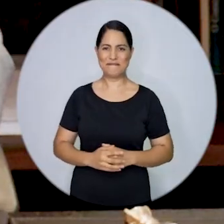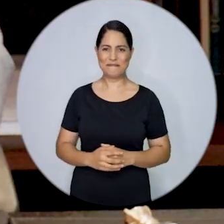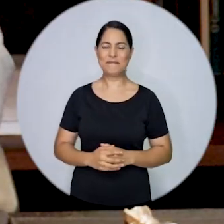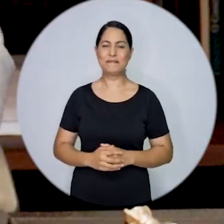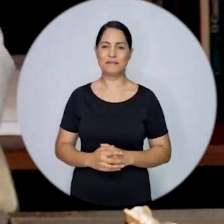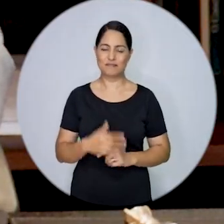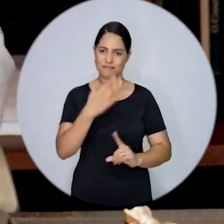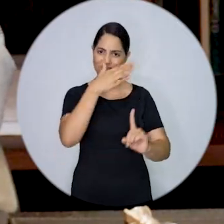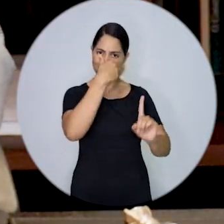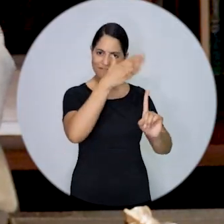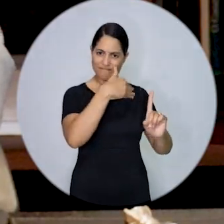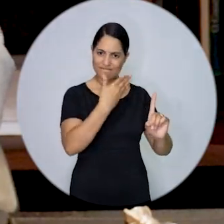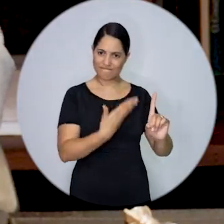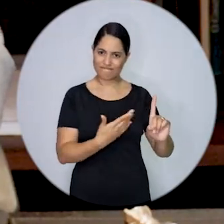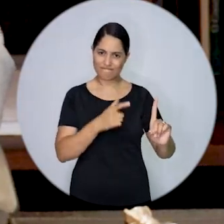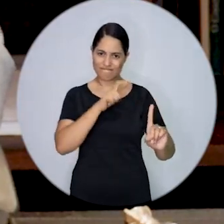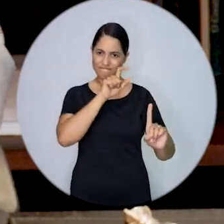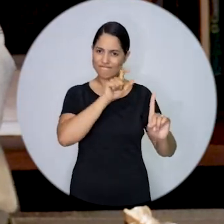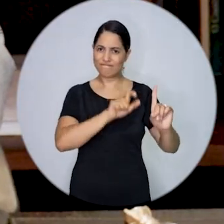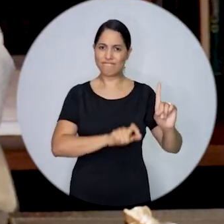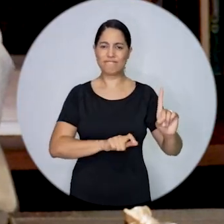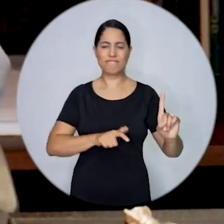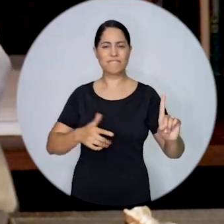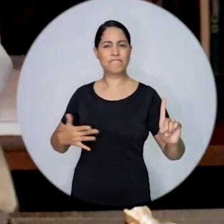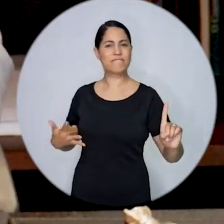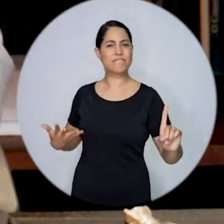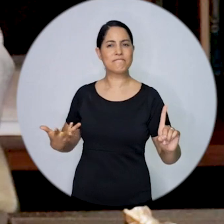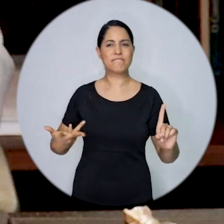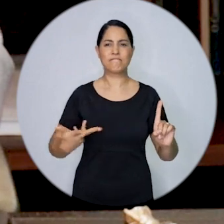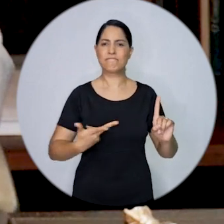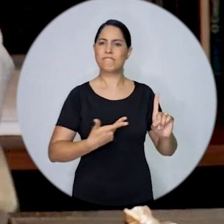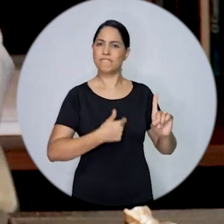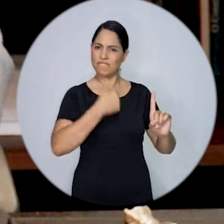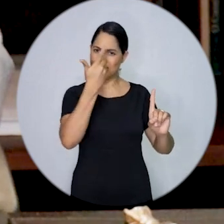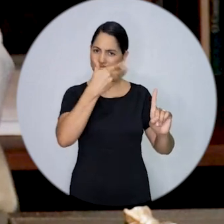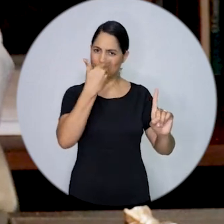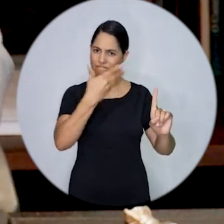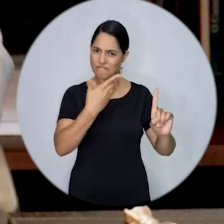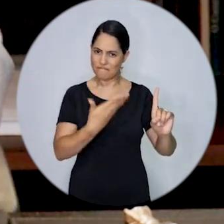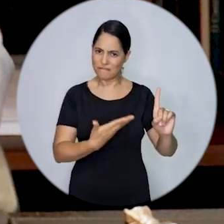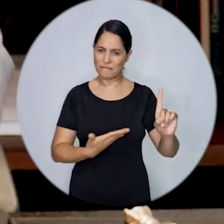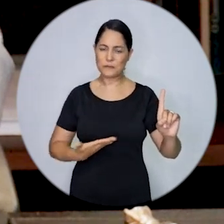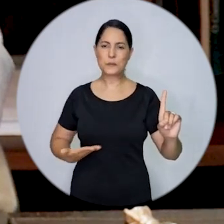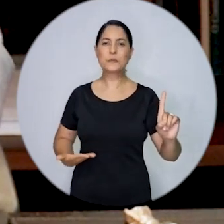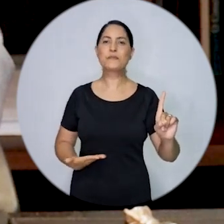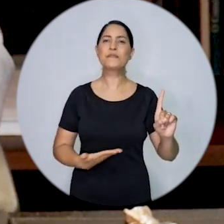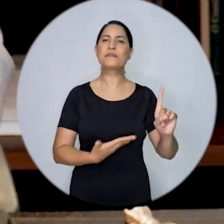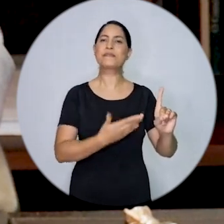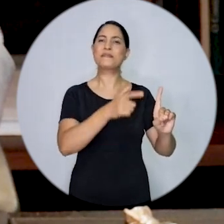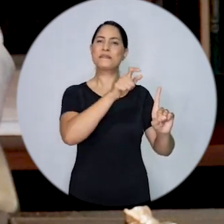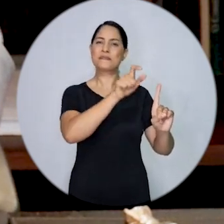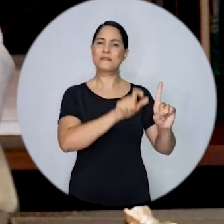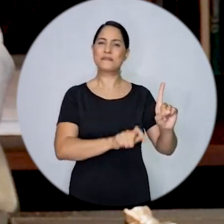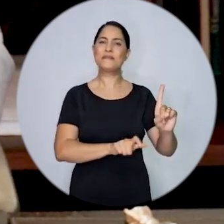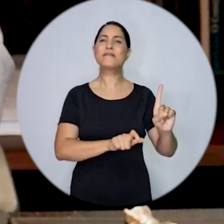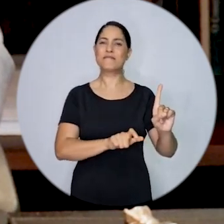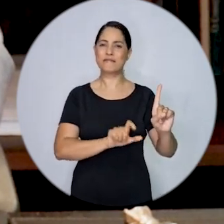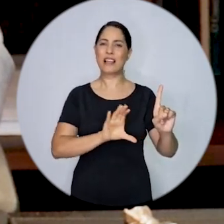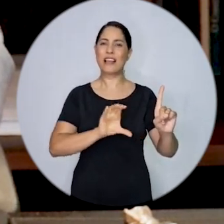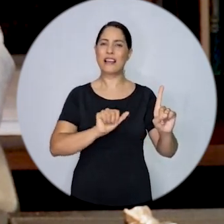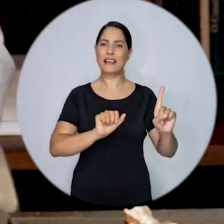Pela homenagem justa, merecida e inadiável, a ilustre figura